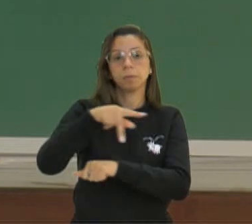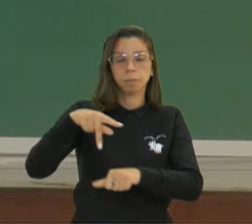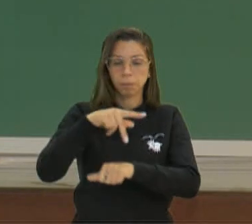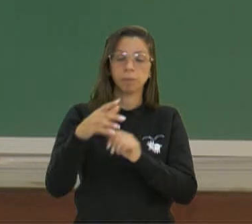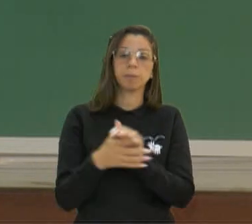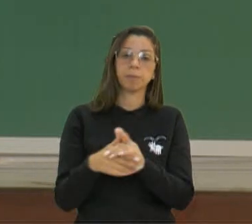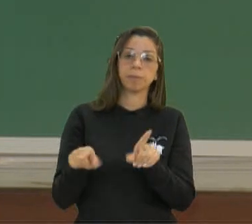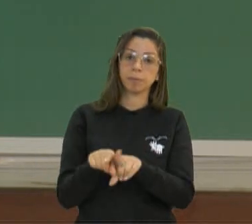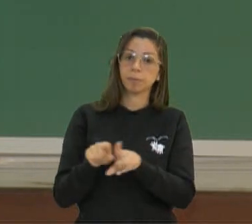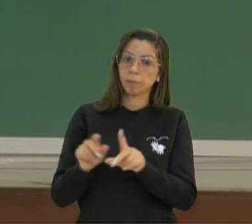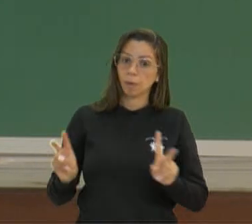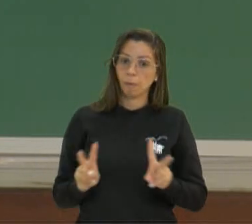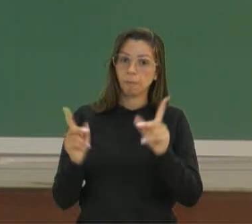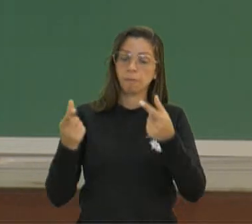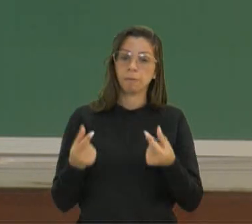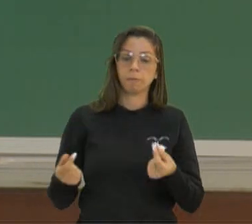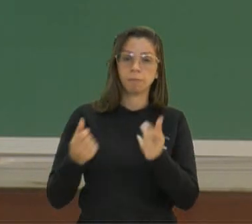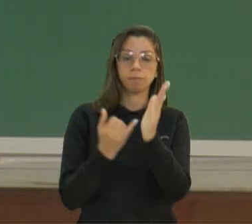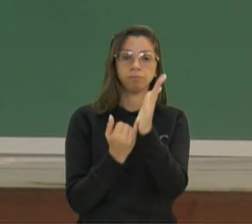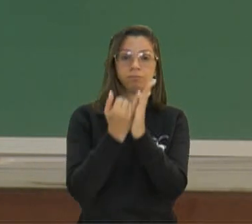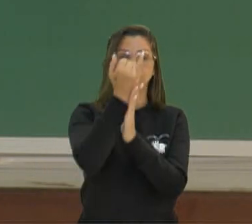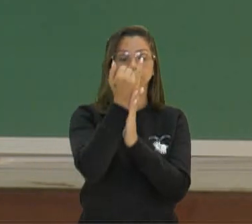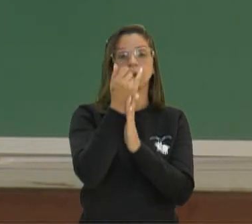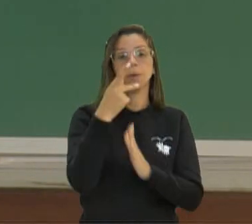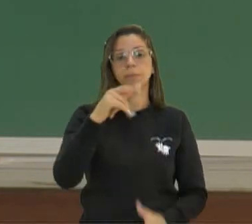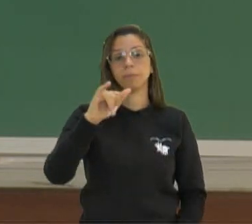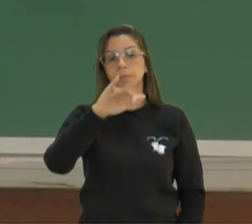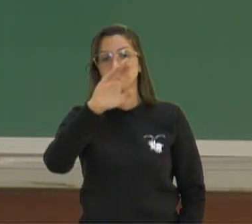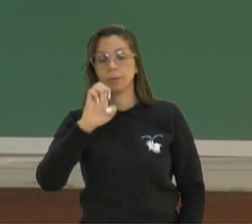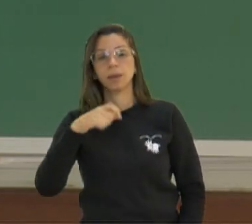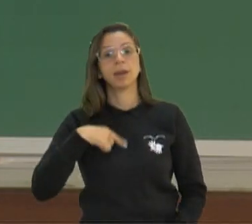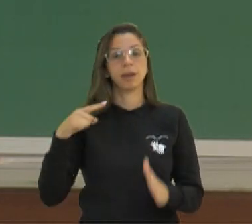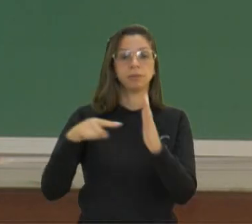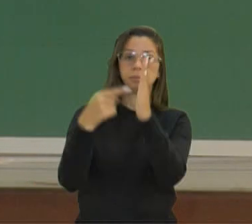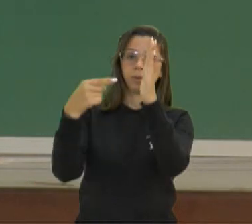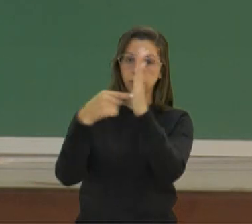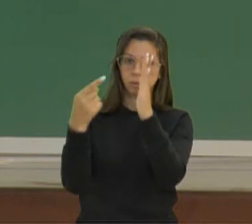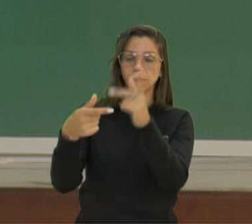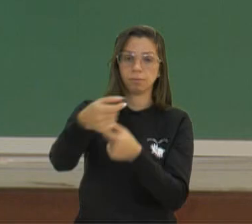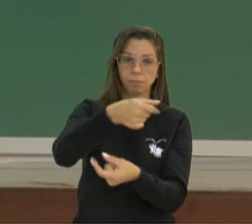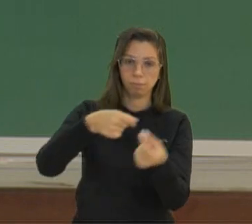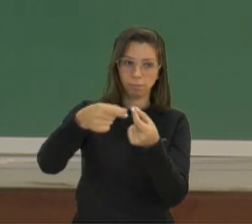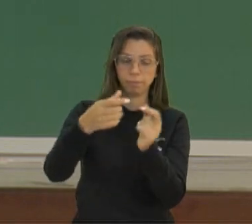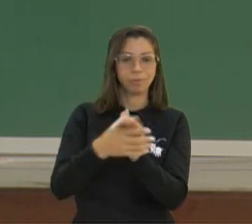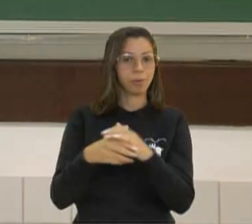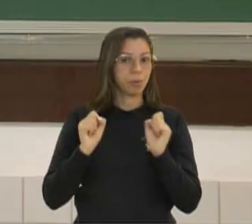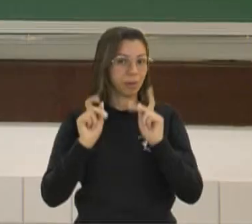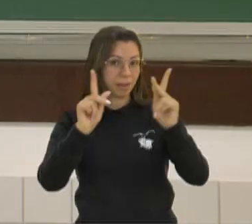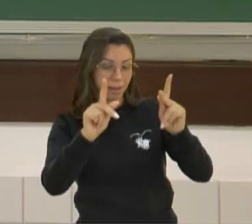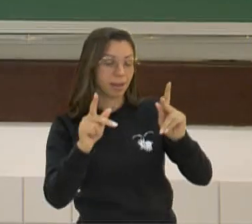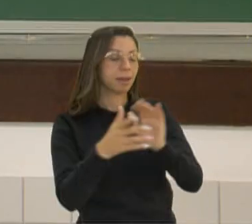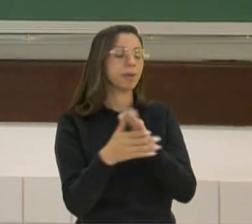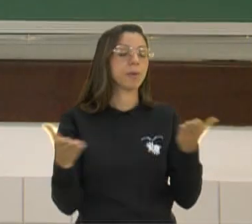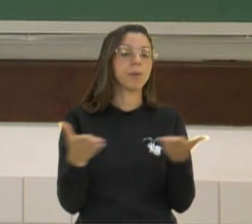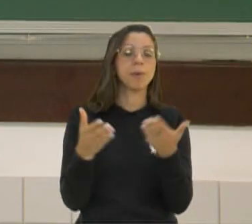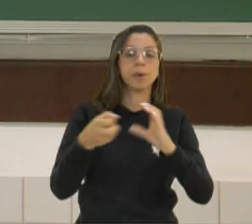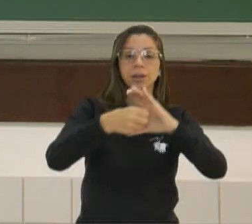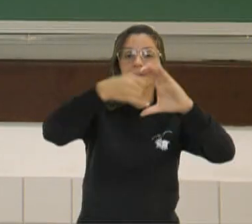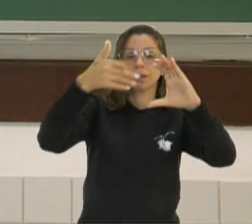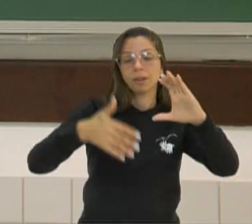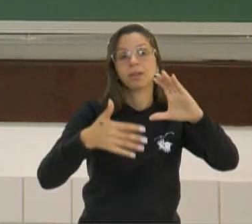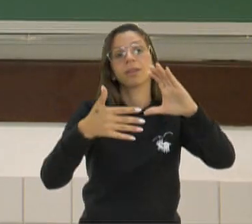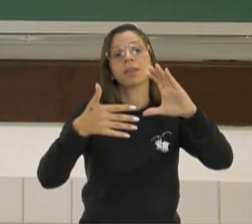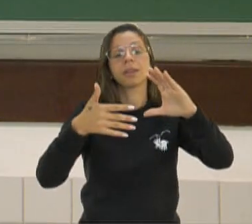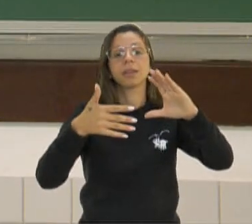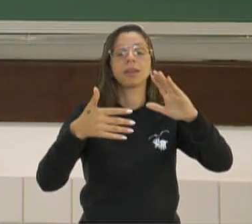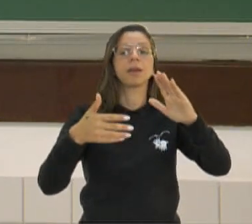da riqueza do PIB argentino advém de Buenos Aires. Beleza, meu povo? Hoje conhecemos as